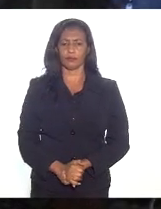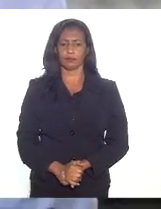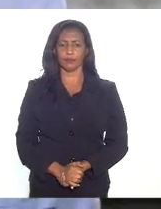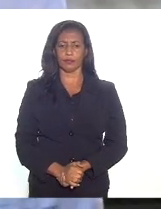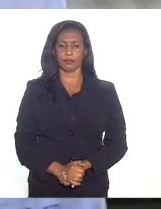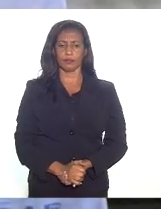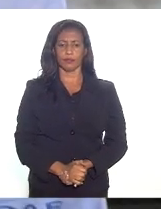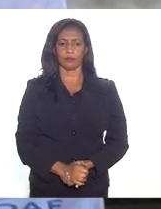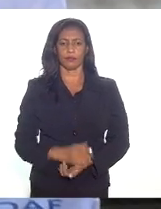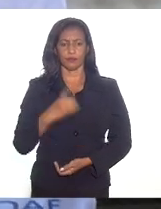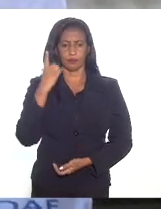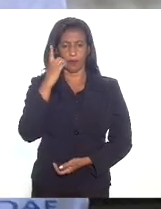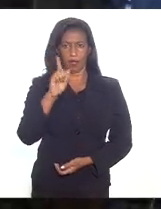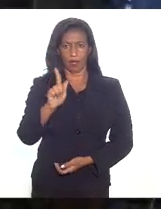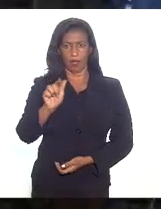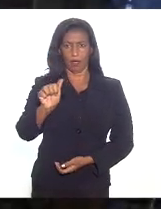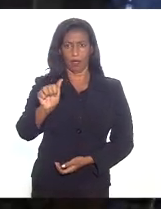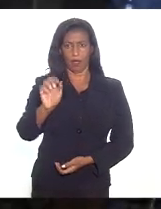Deputado Daniel Librelon.